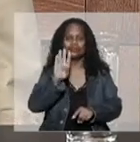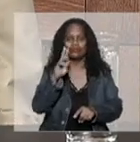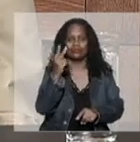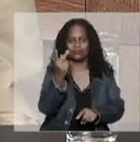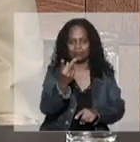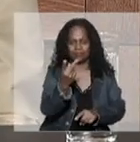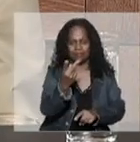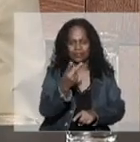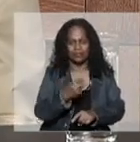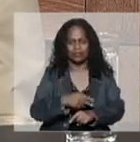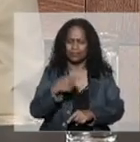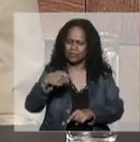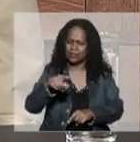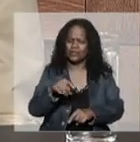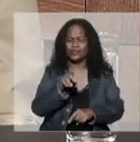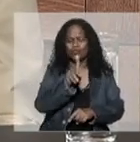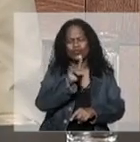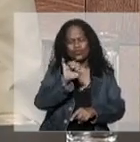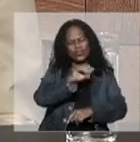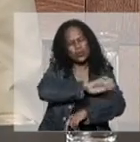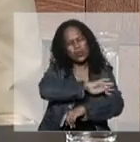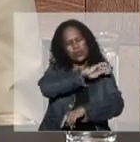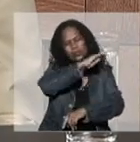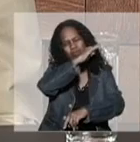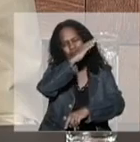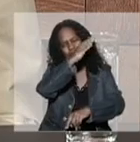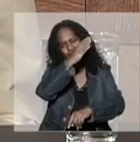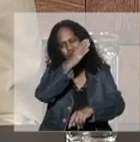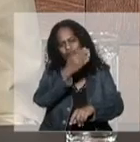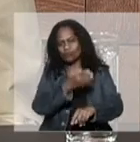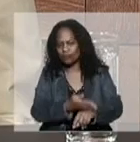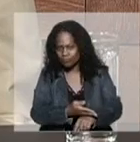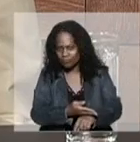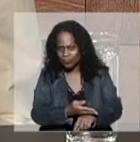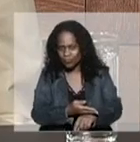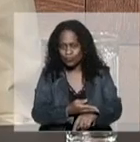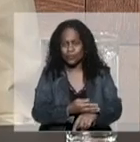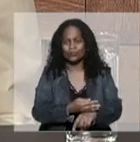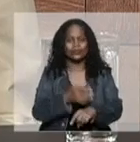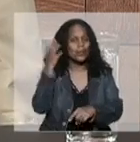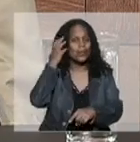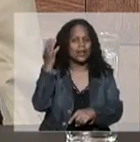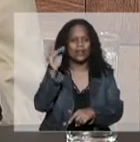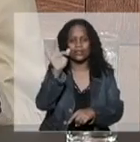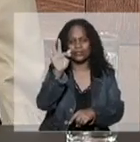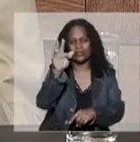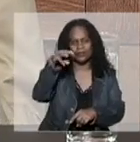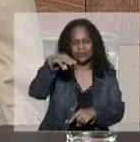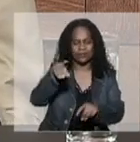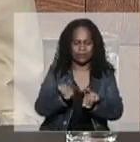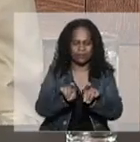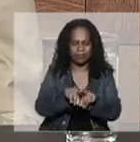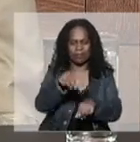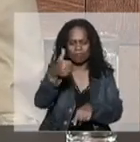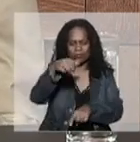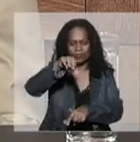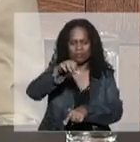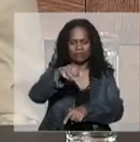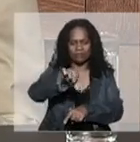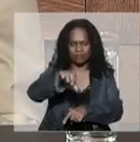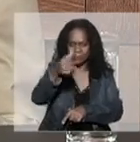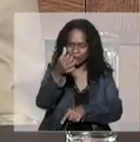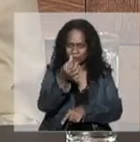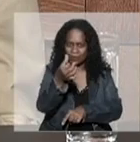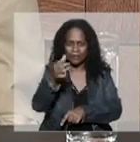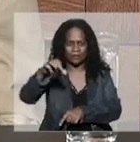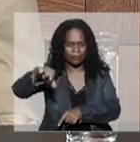Horizonte. E lá eu fiquei o dia inteiro assim na Rádio Aurilândia. Era uma rádio FM também, em 1969.